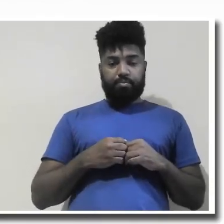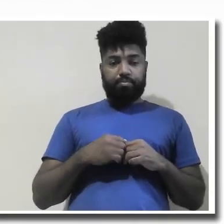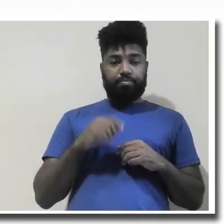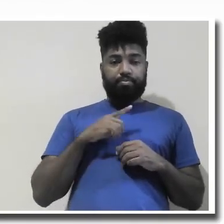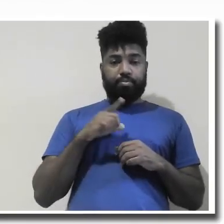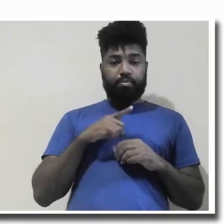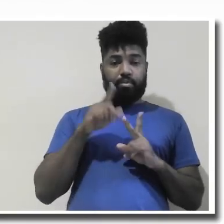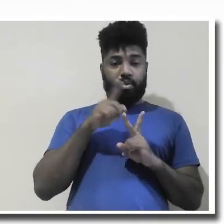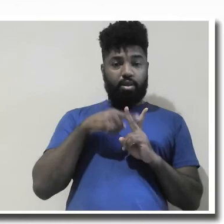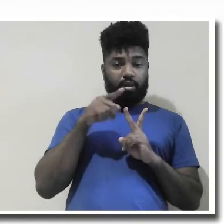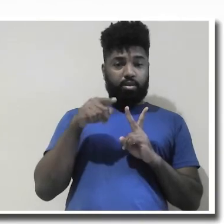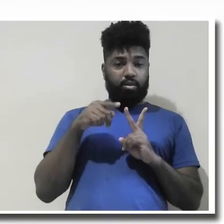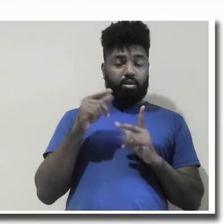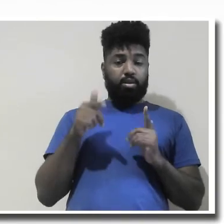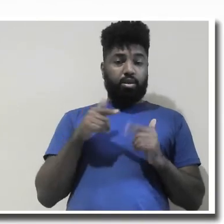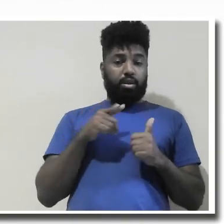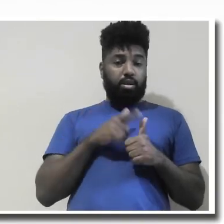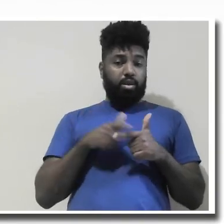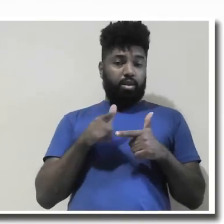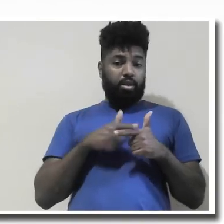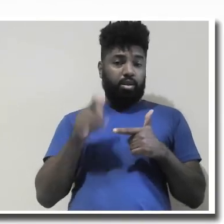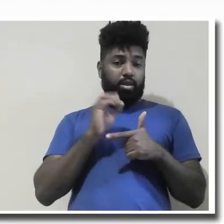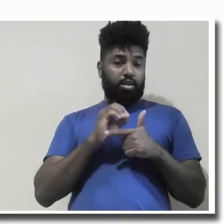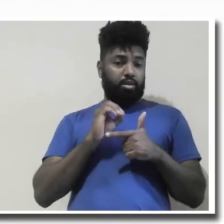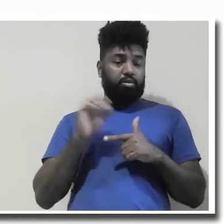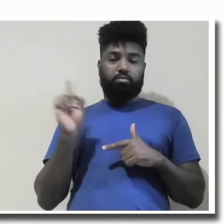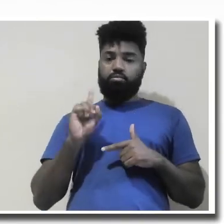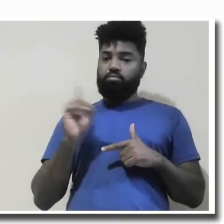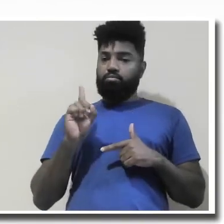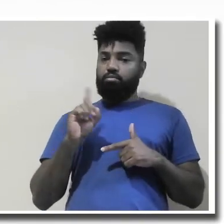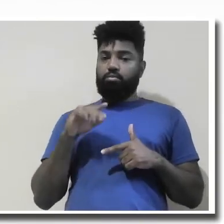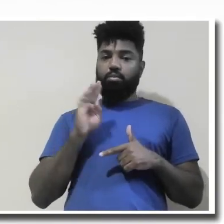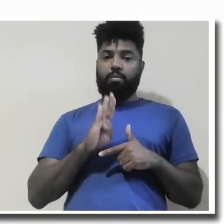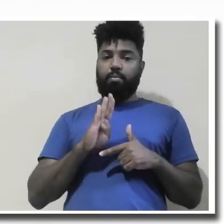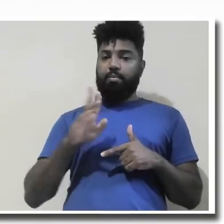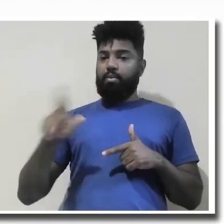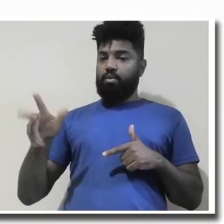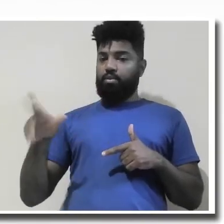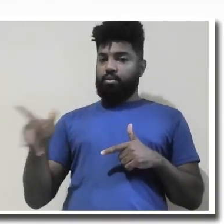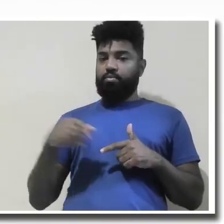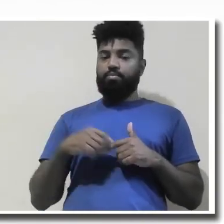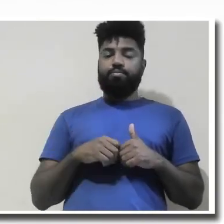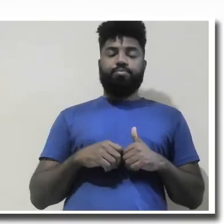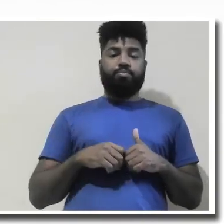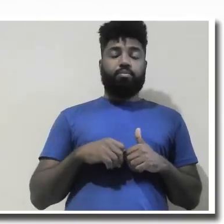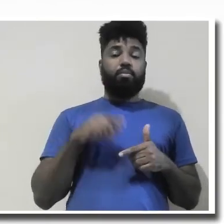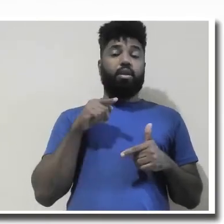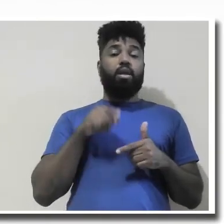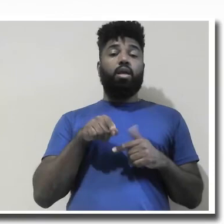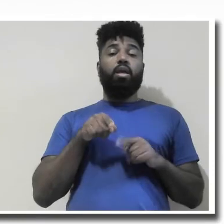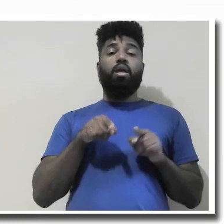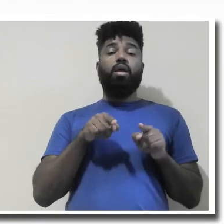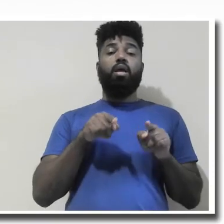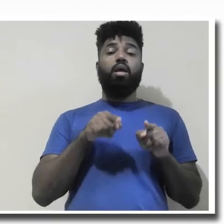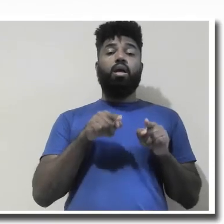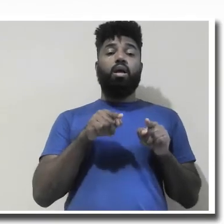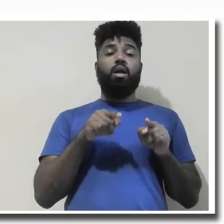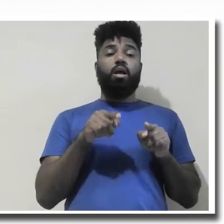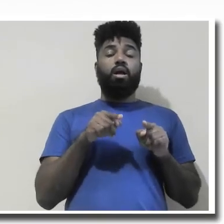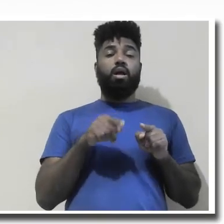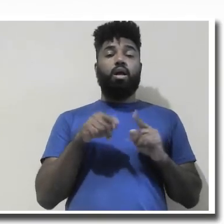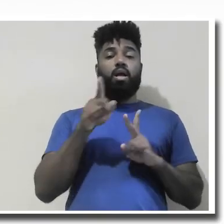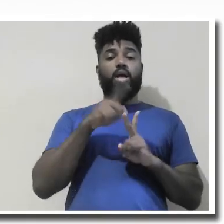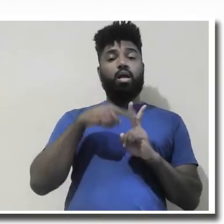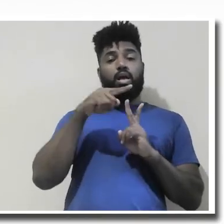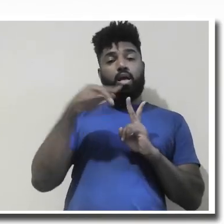zero, B não nulo, então isto aqui é equivalente à raiz